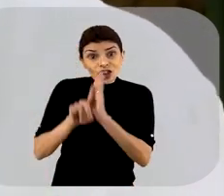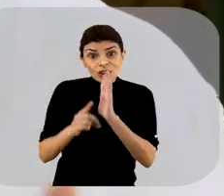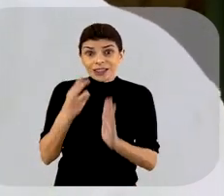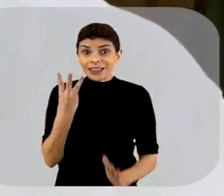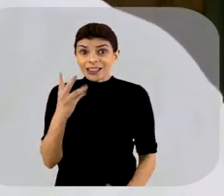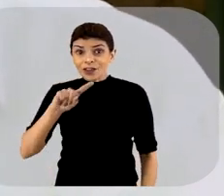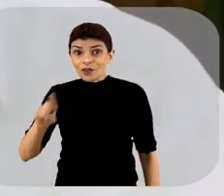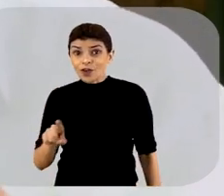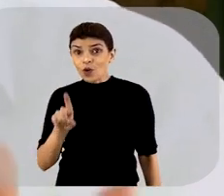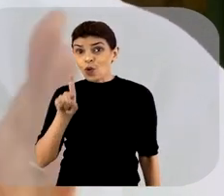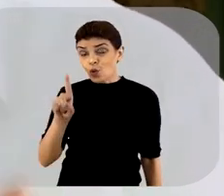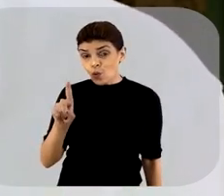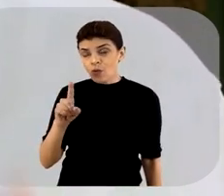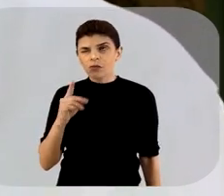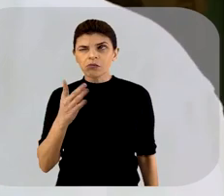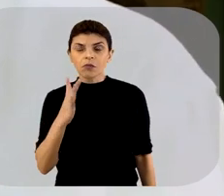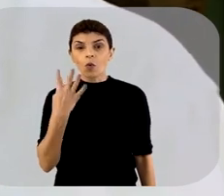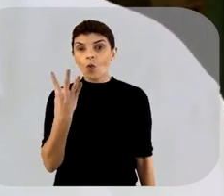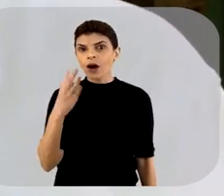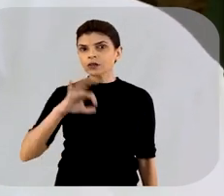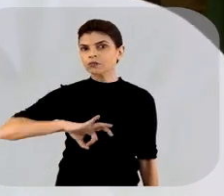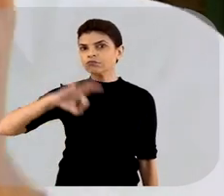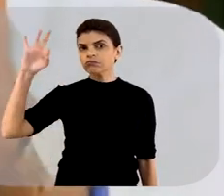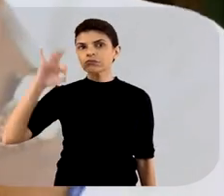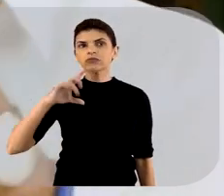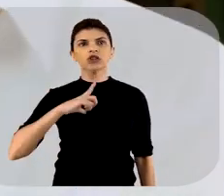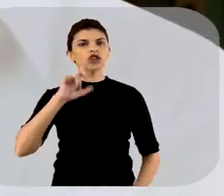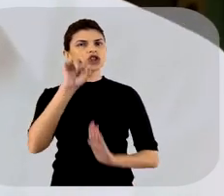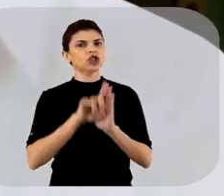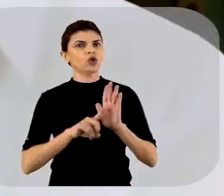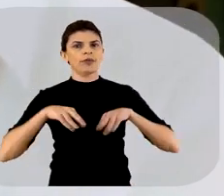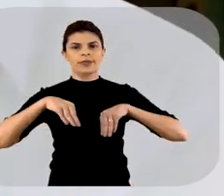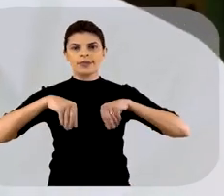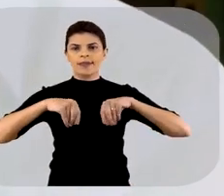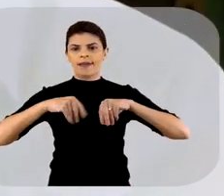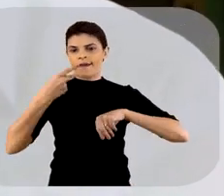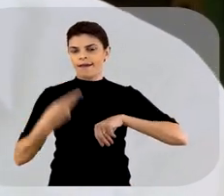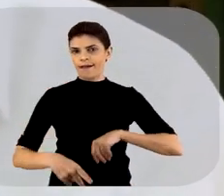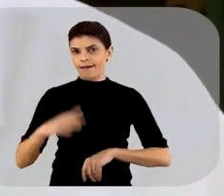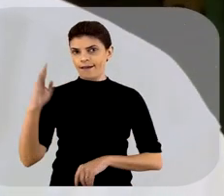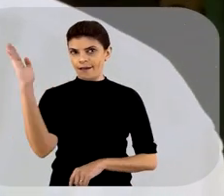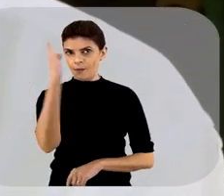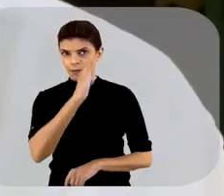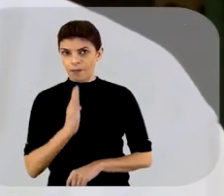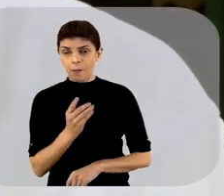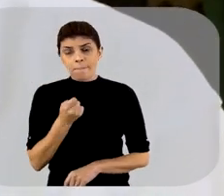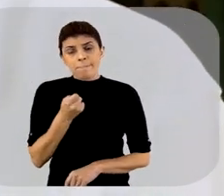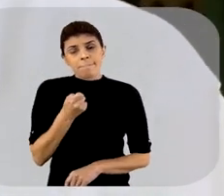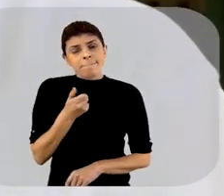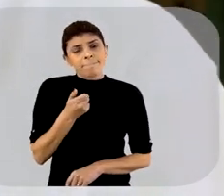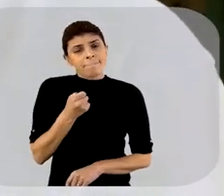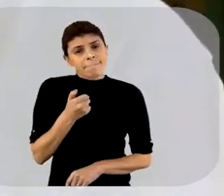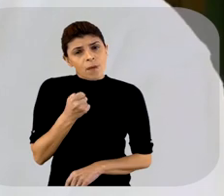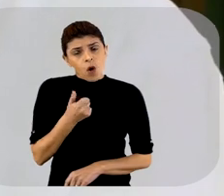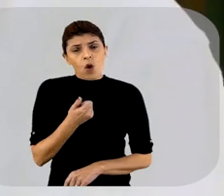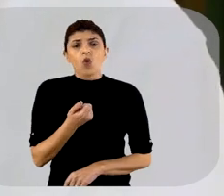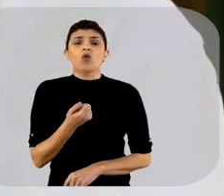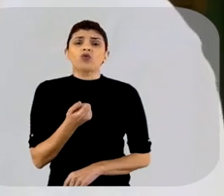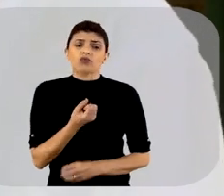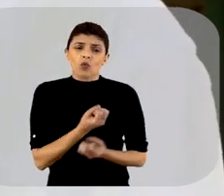13,14% das terras brasileiras. Ou seja, são poucos numericamente,